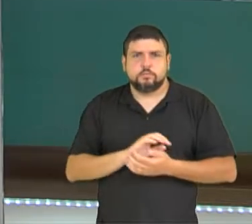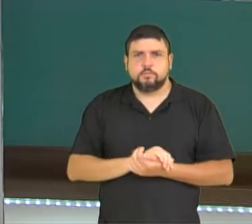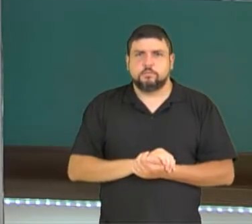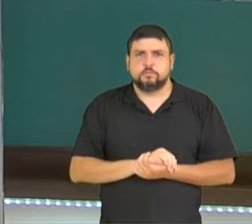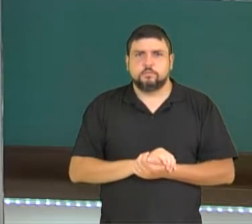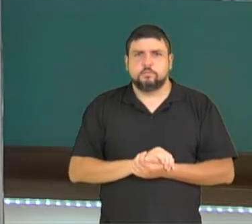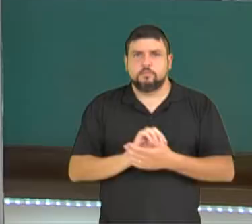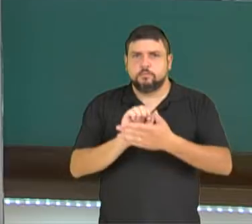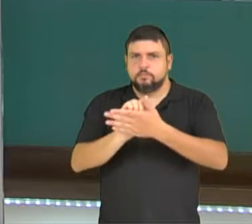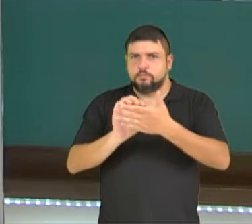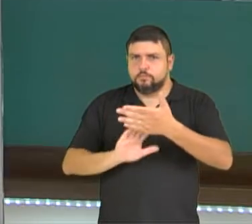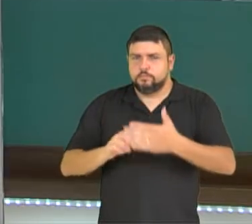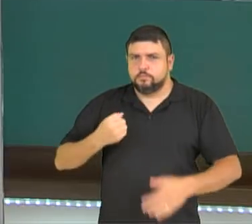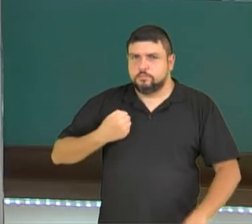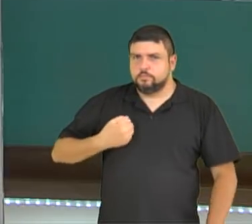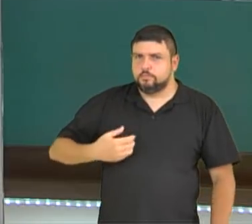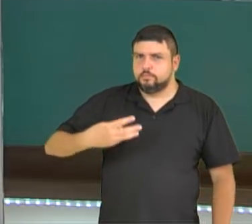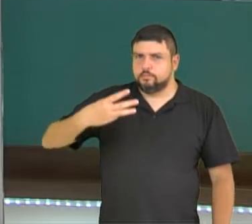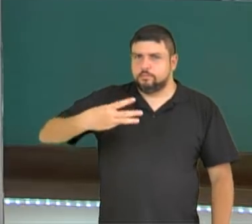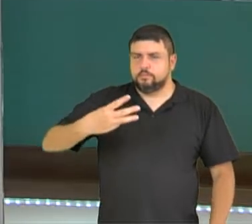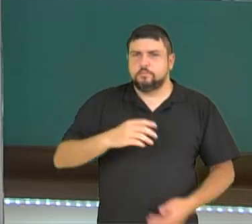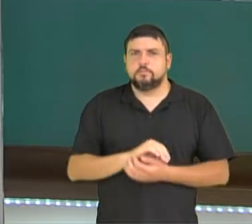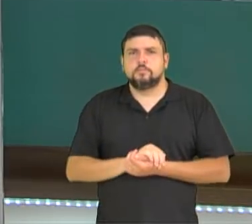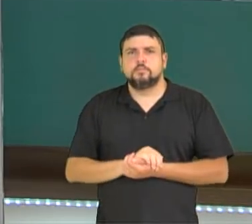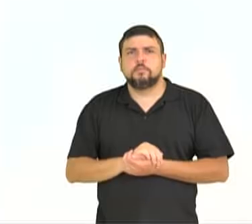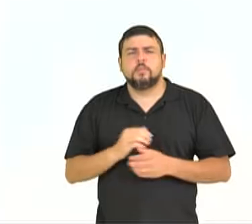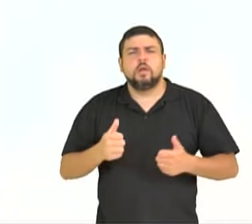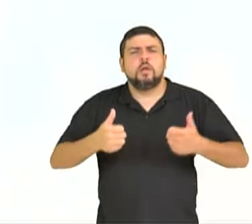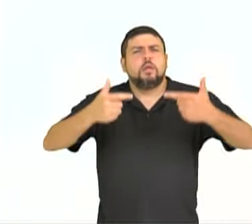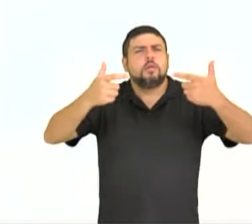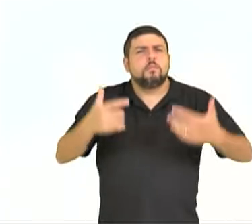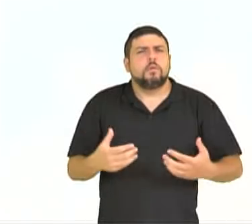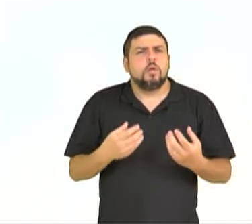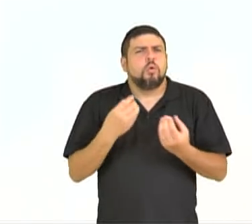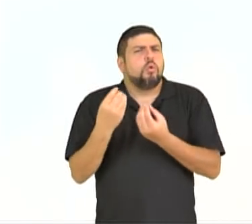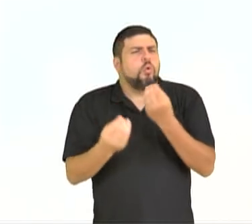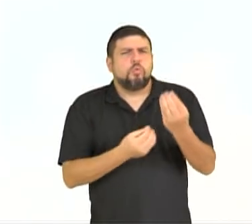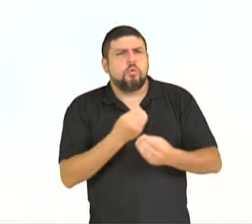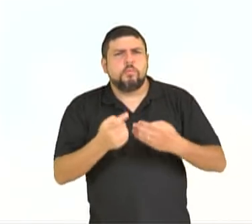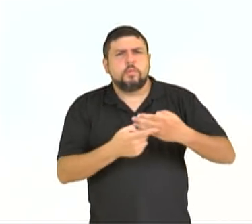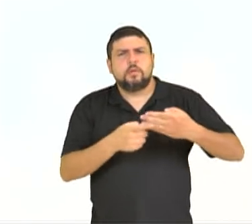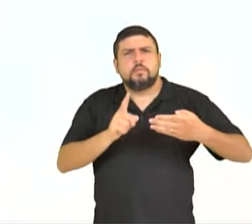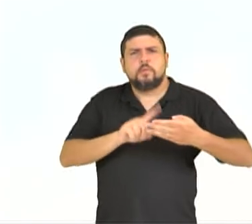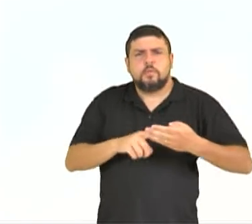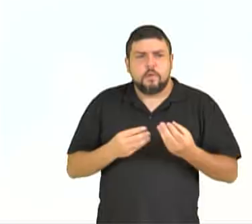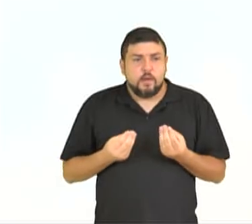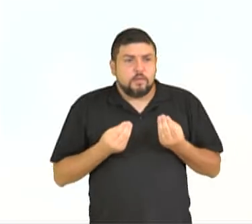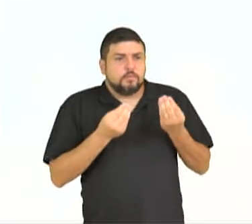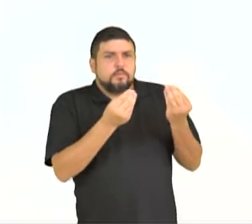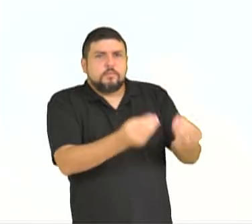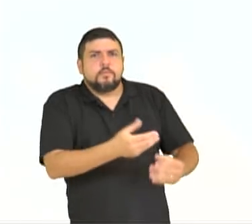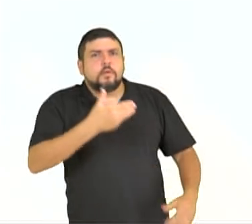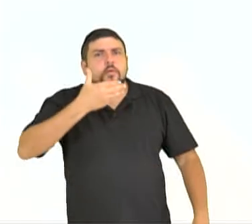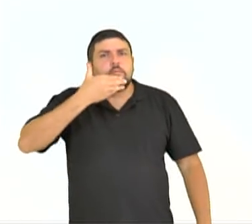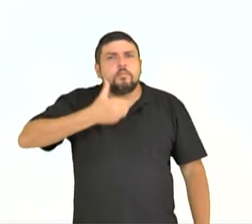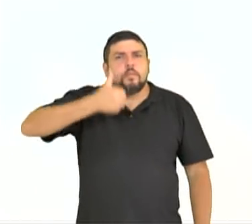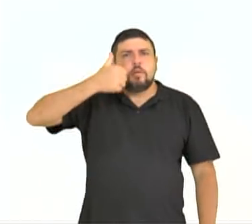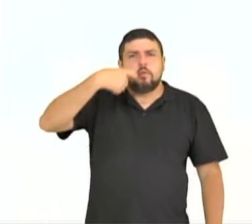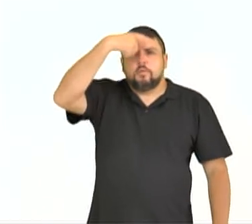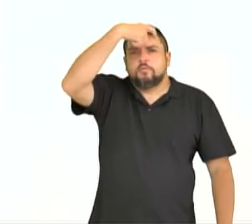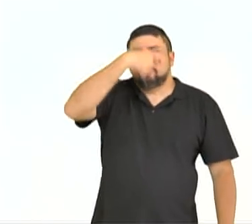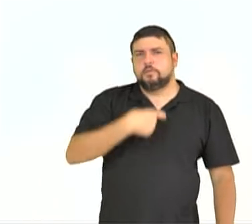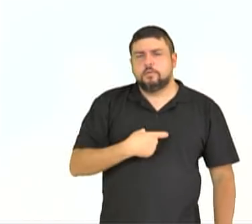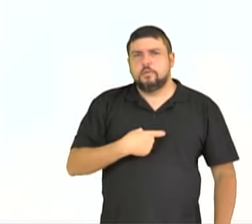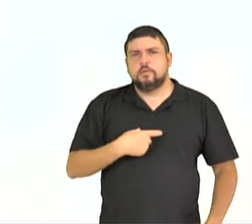Exercício número 3 é bem sobre isso. Explique o duplo sentido da expressão dê o melhor de você no contexto